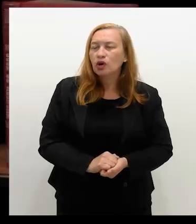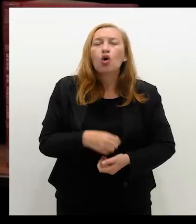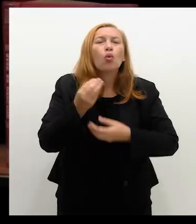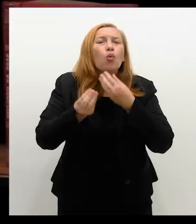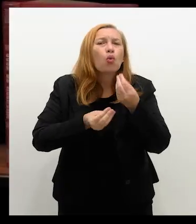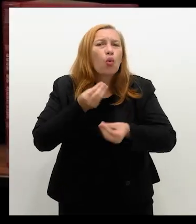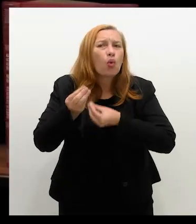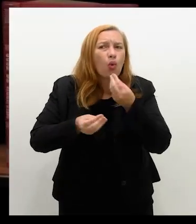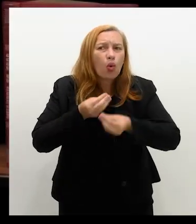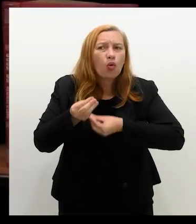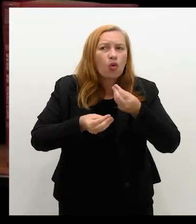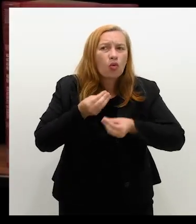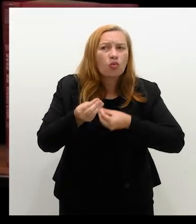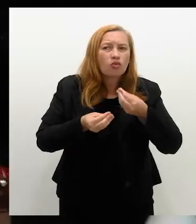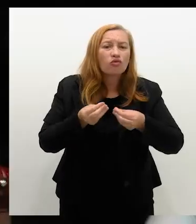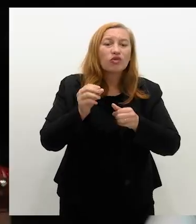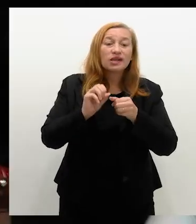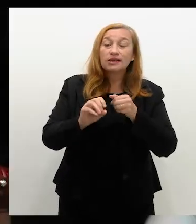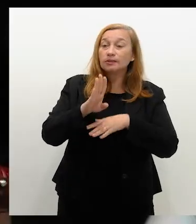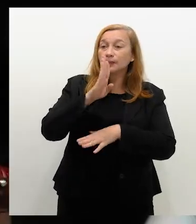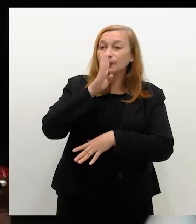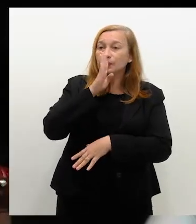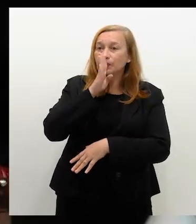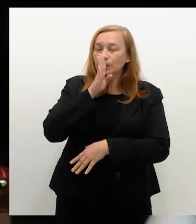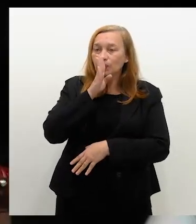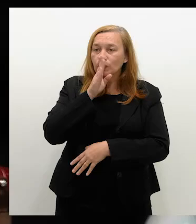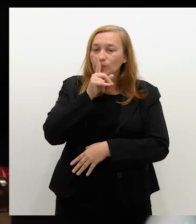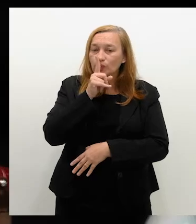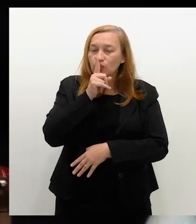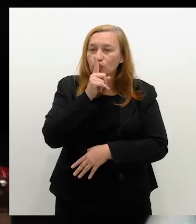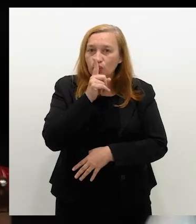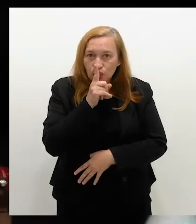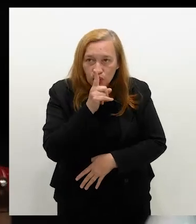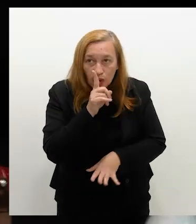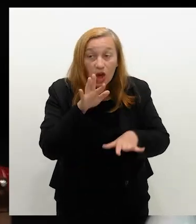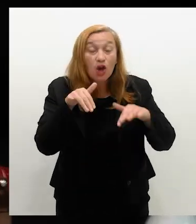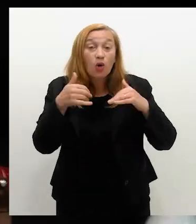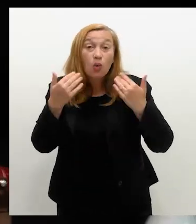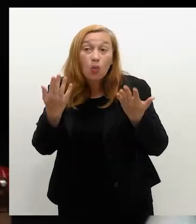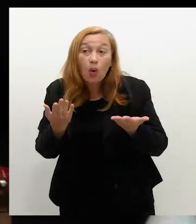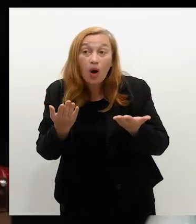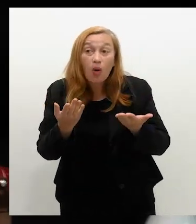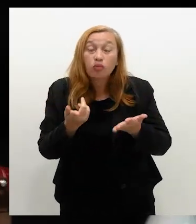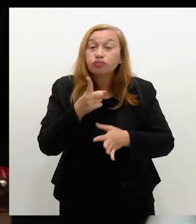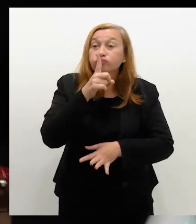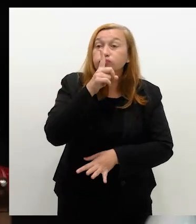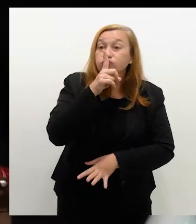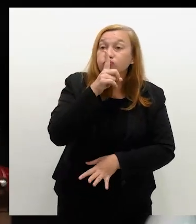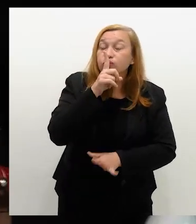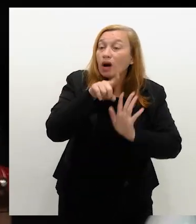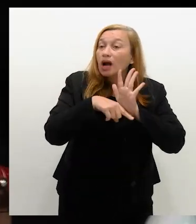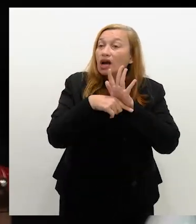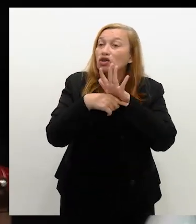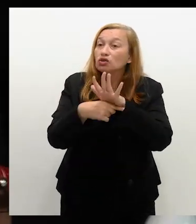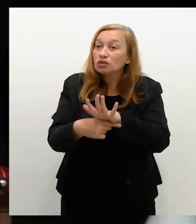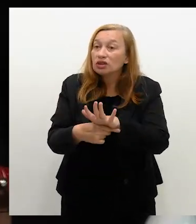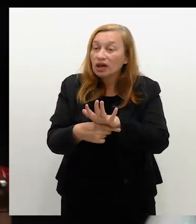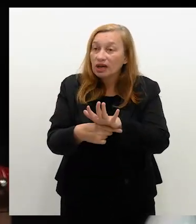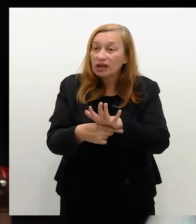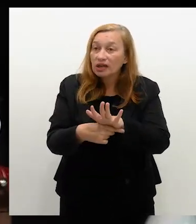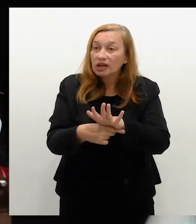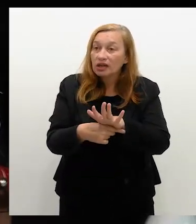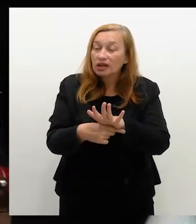Então, como fazer esse silêncio e qual o silêncio que contribuiria para uma